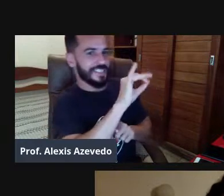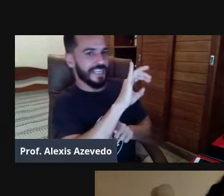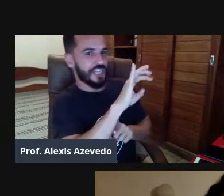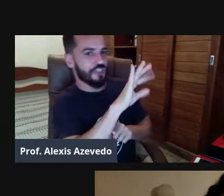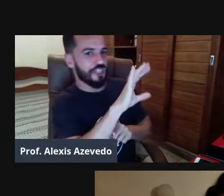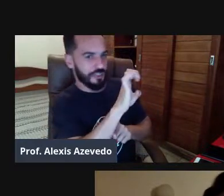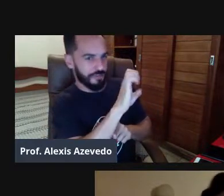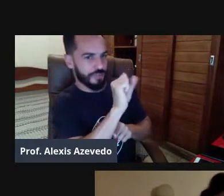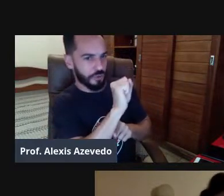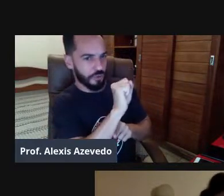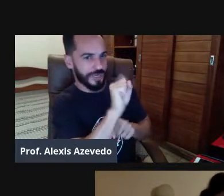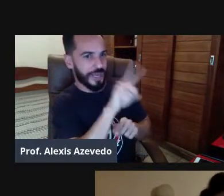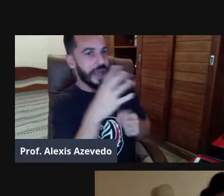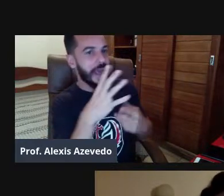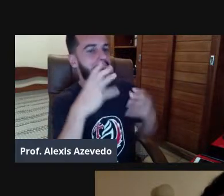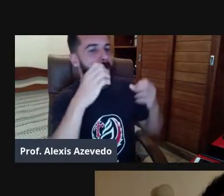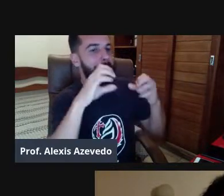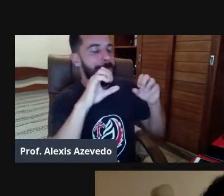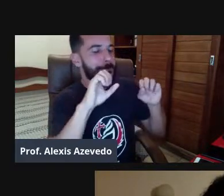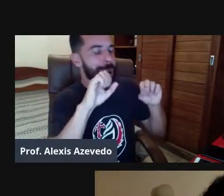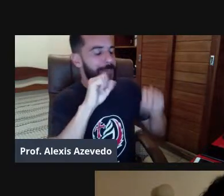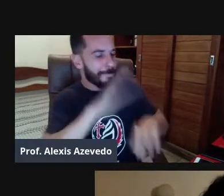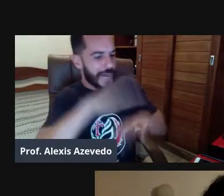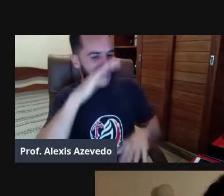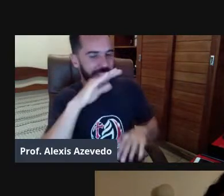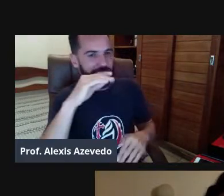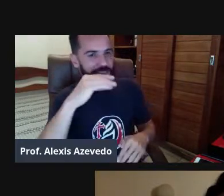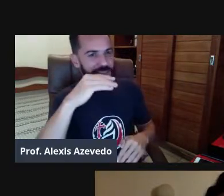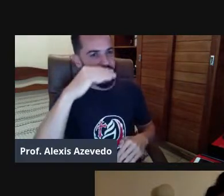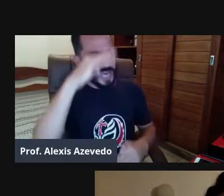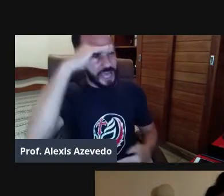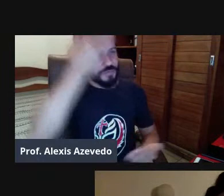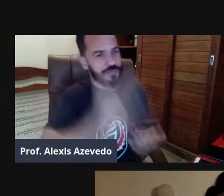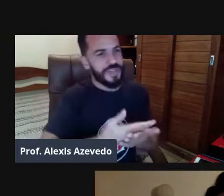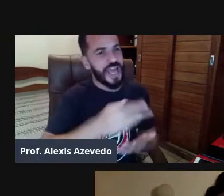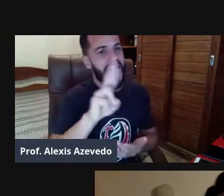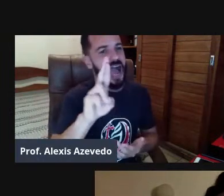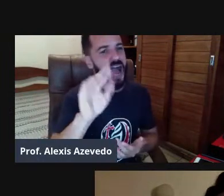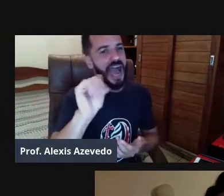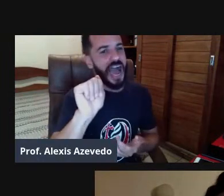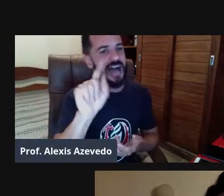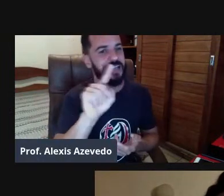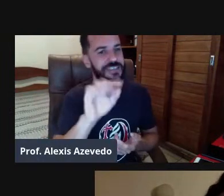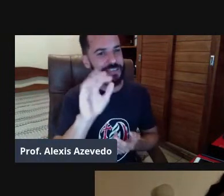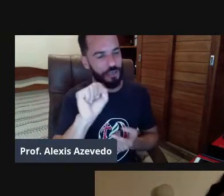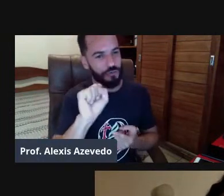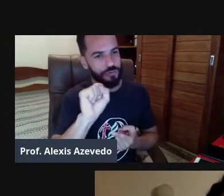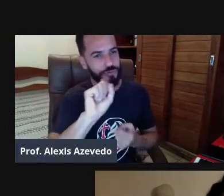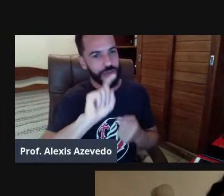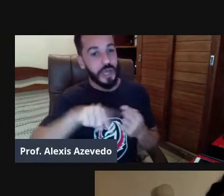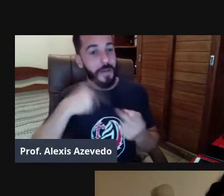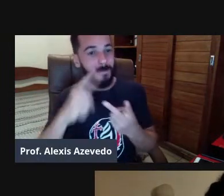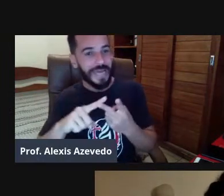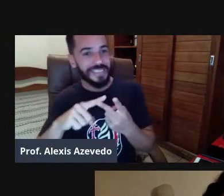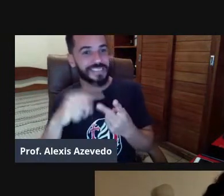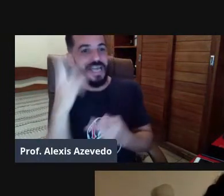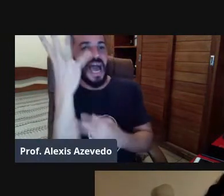muitas disciplinas, né? E muitos saberes. Então, ela tem uma estrutura que ela é